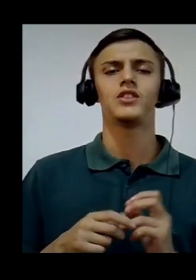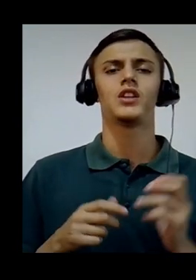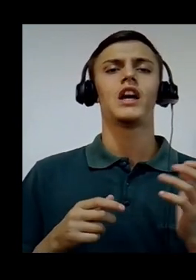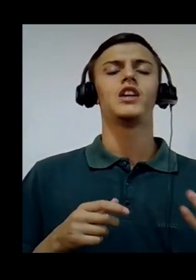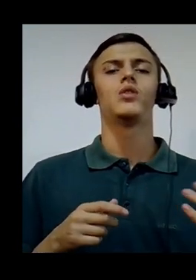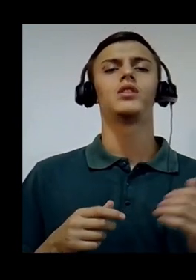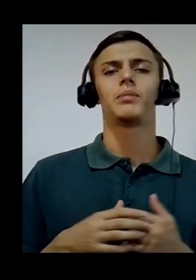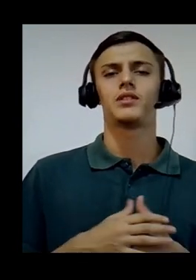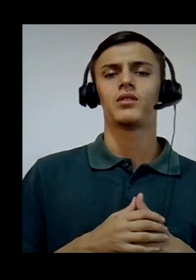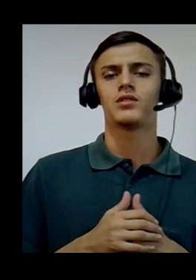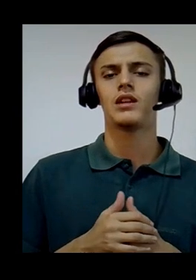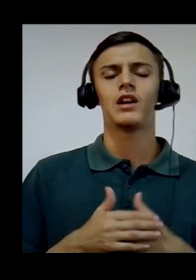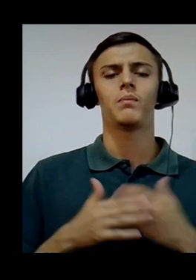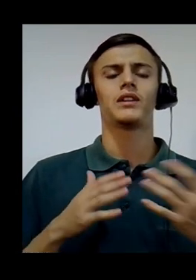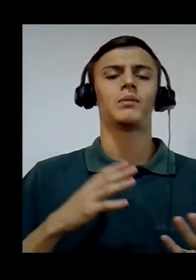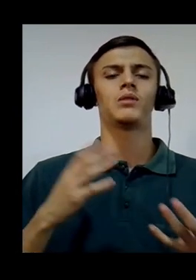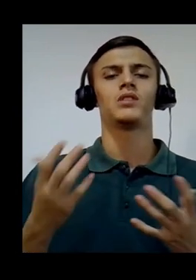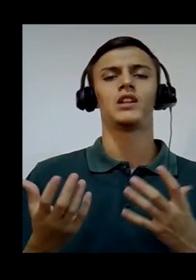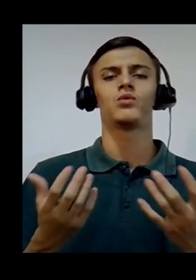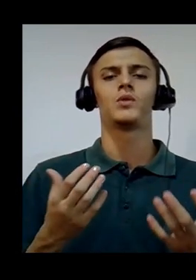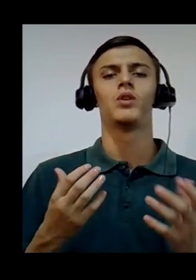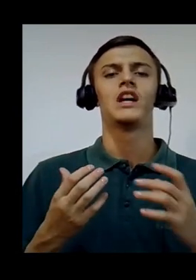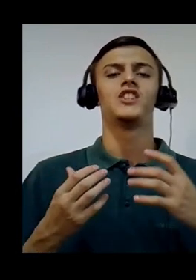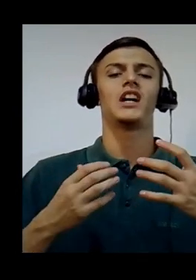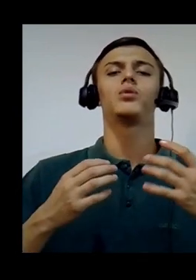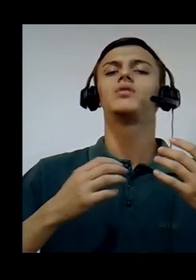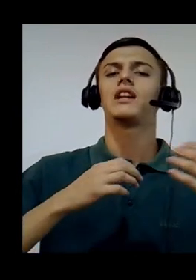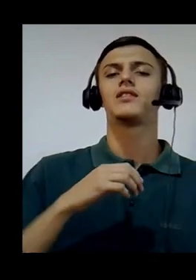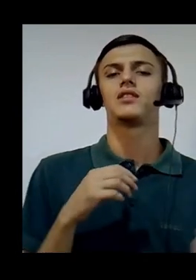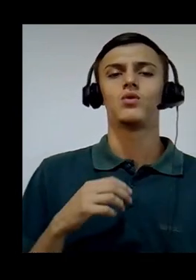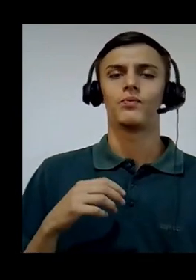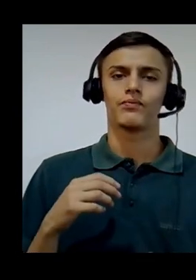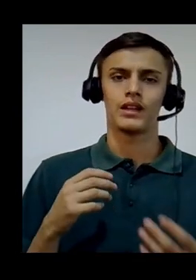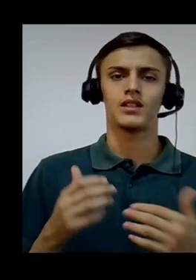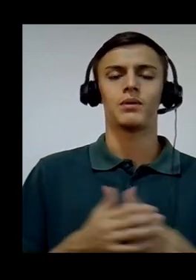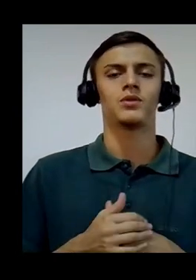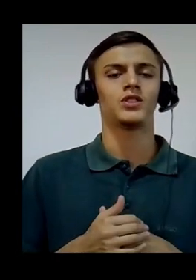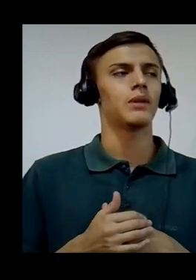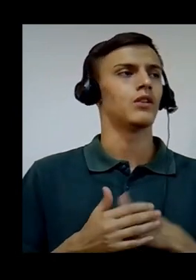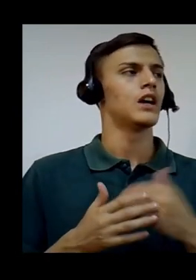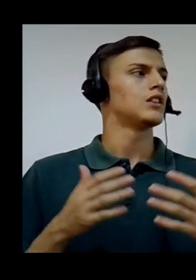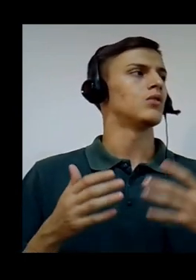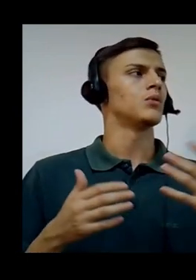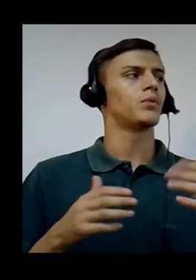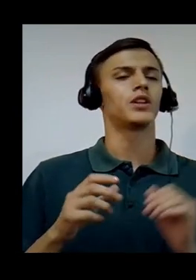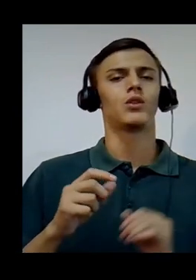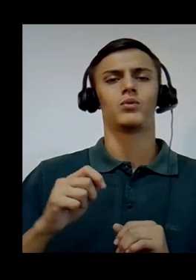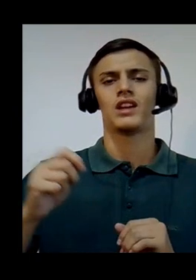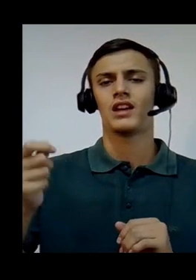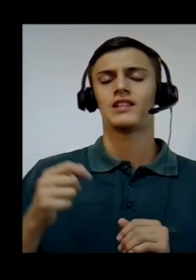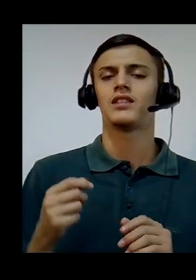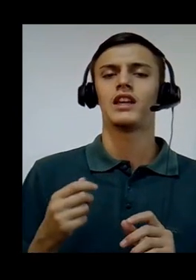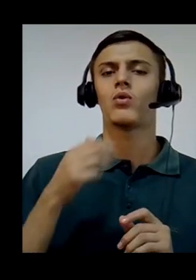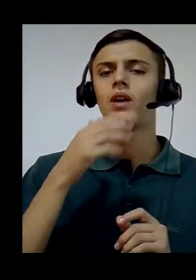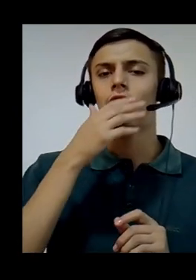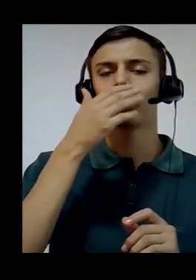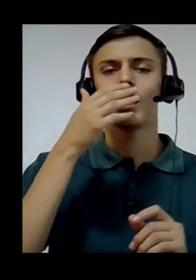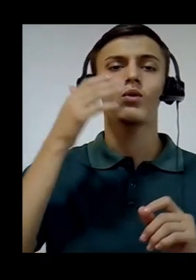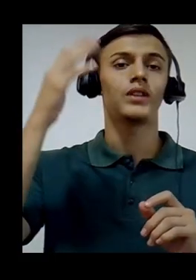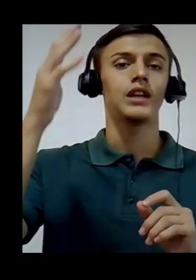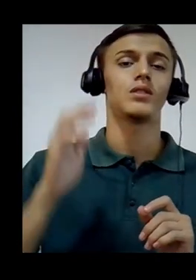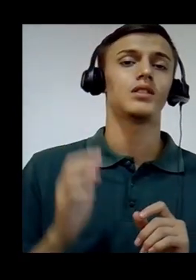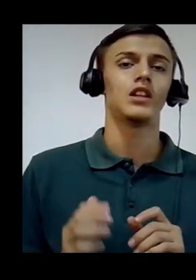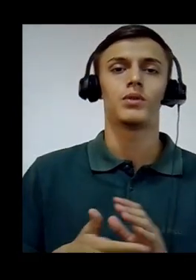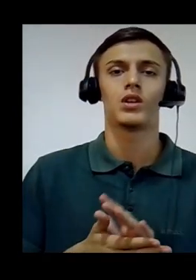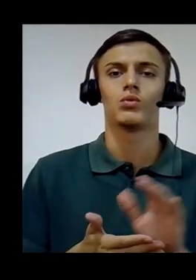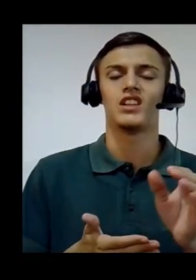responsável da atividade e outra para segurança do trabalho, para também não ter nenhum tipo de adulteração nessa permissão de trabalho. Então vamos supor que eu assinei algo errado